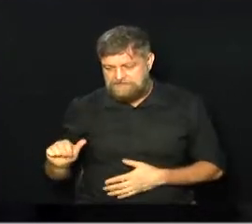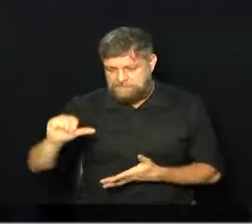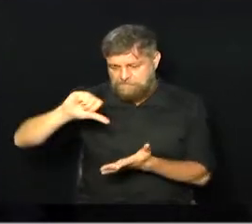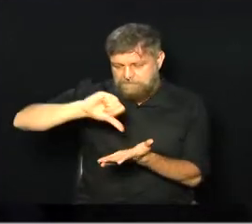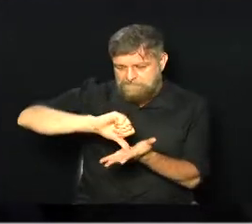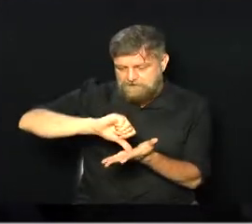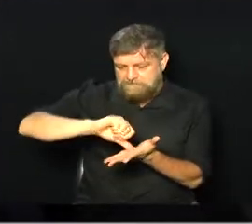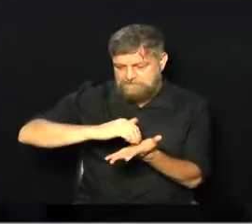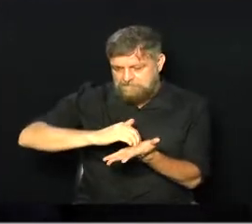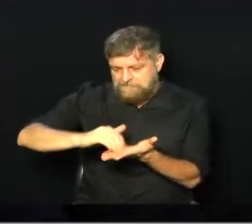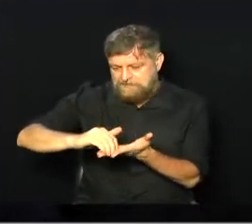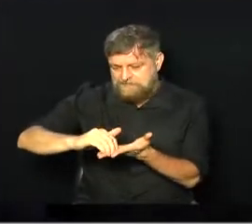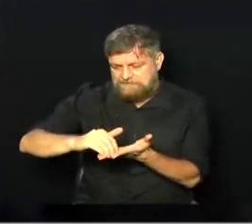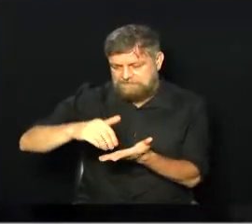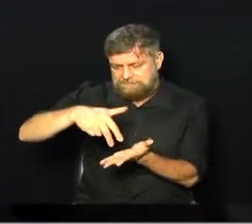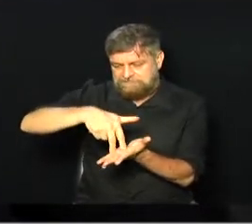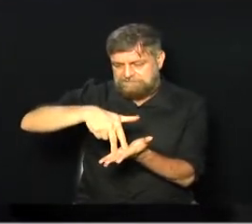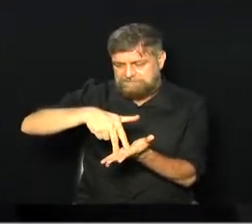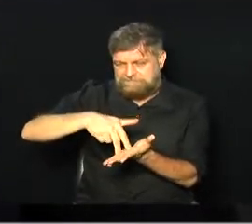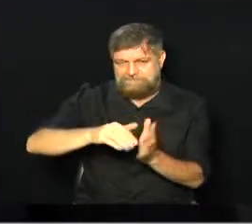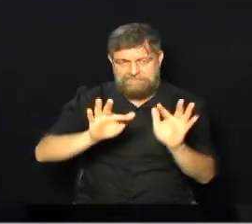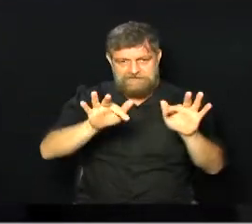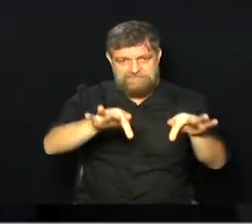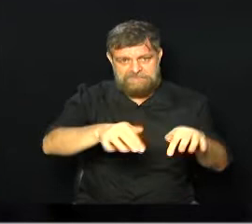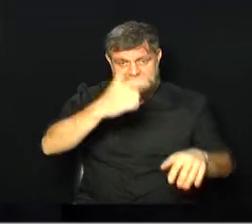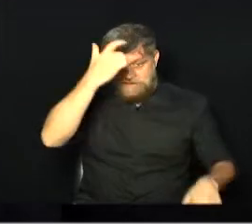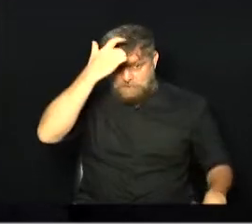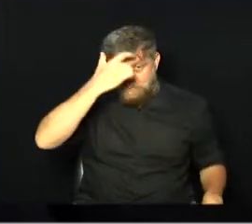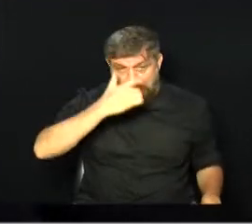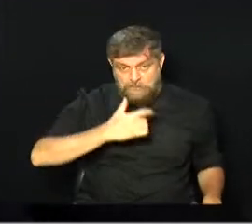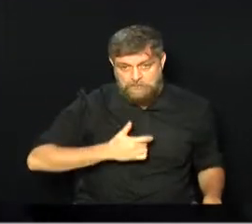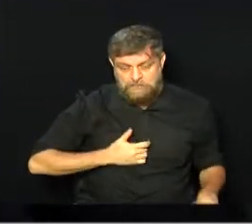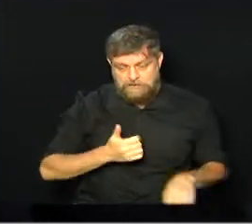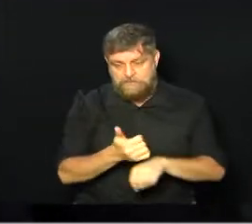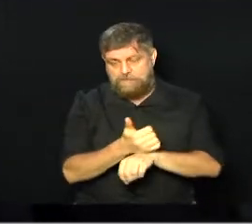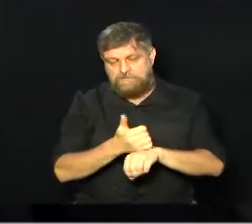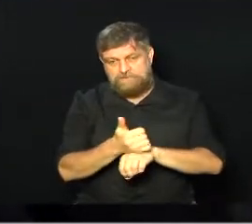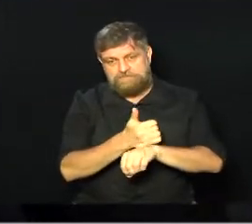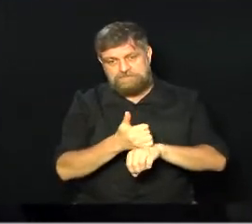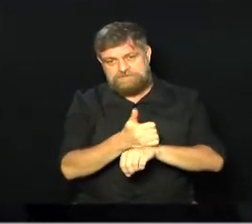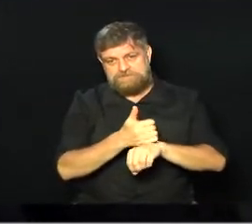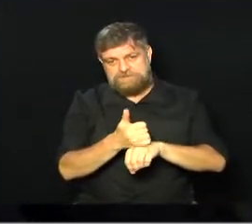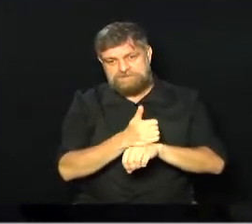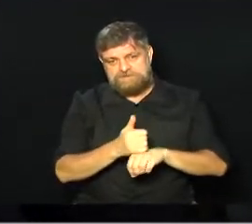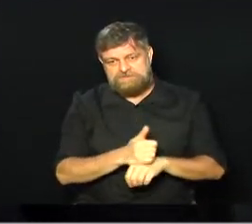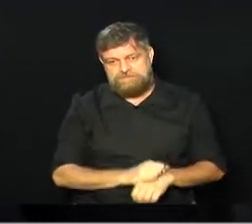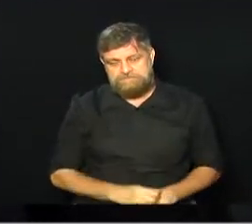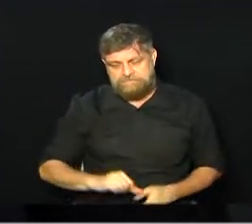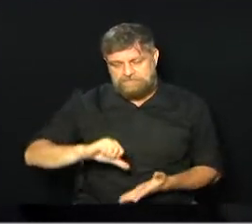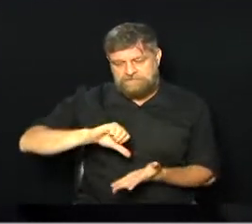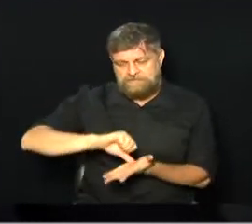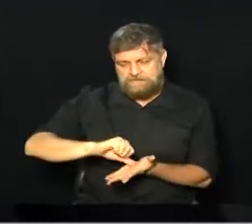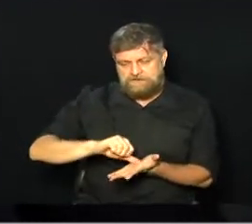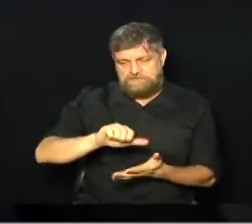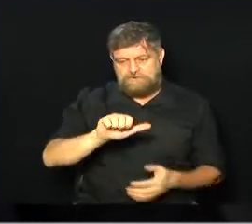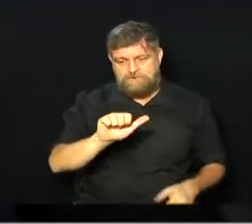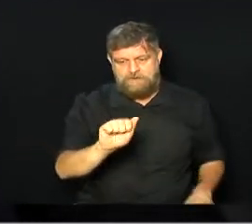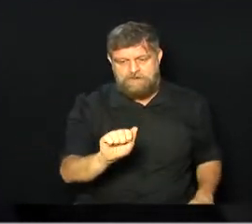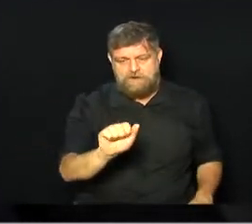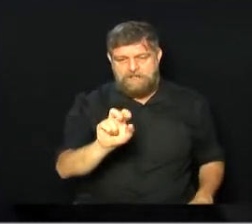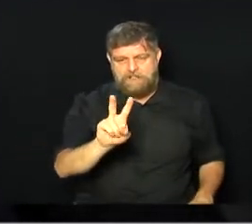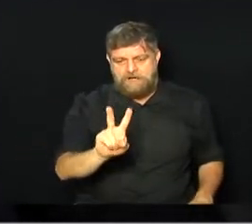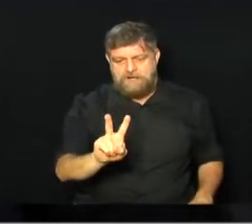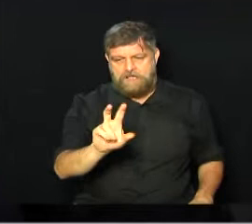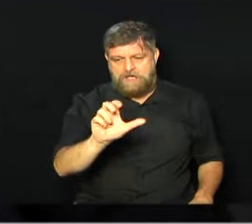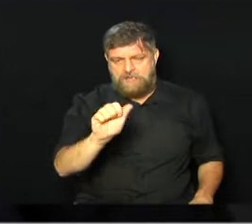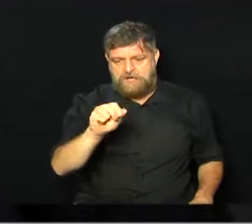e passei e terminei a carreira, né? Fiz minha carreira no profissional como centroavante mesmo. Às vezes, jogava de meia